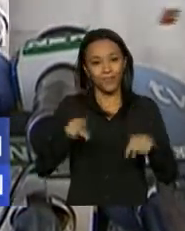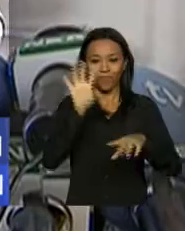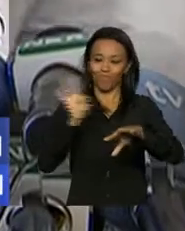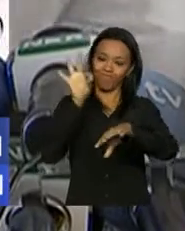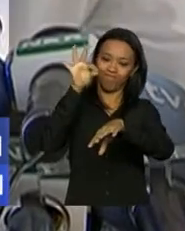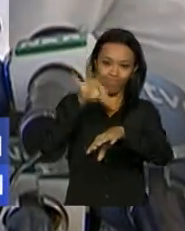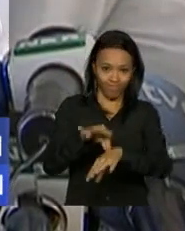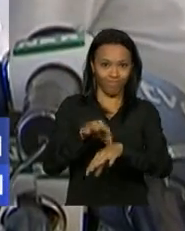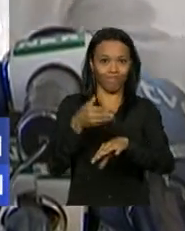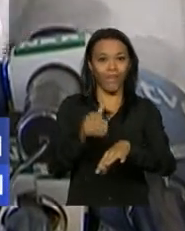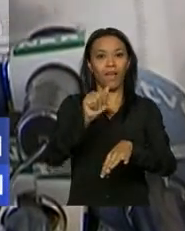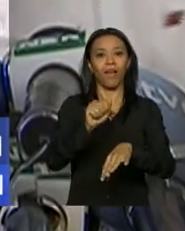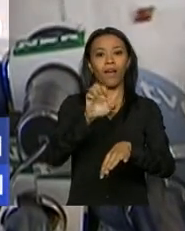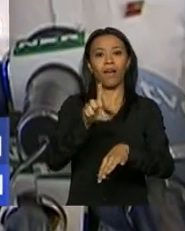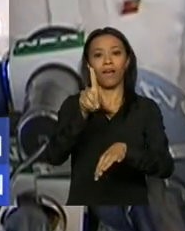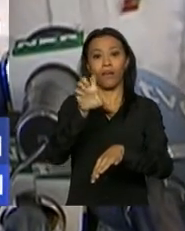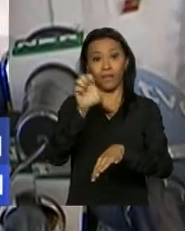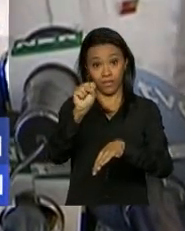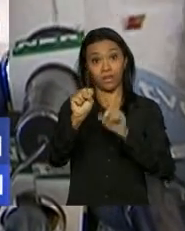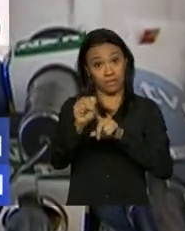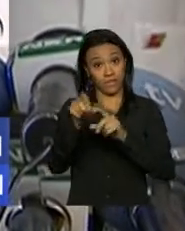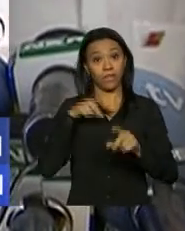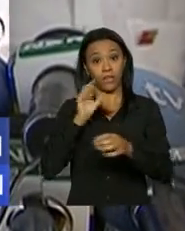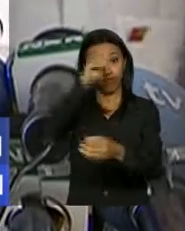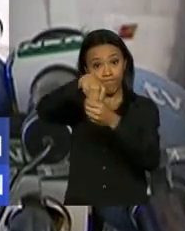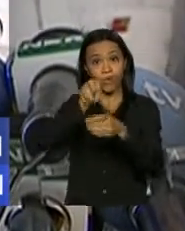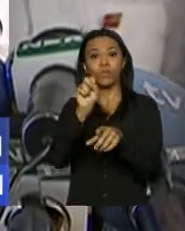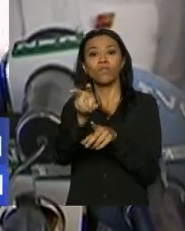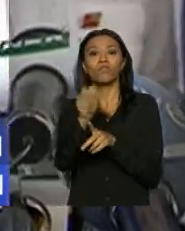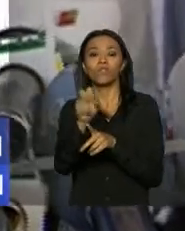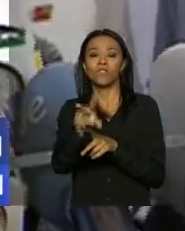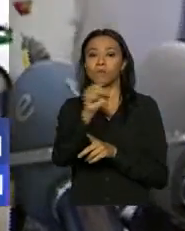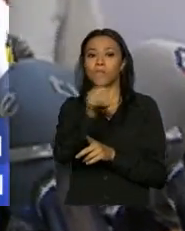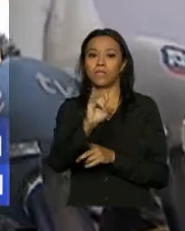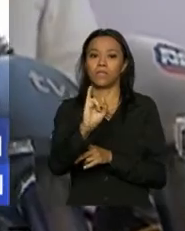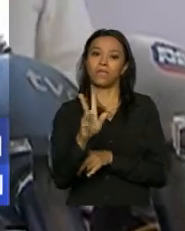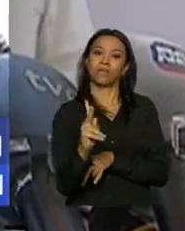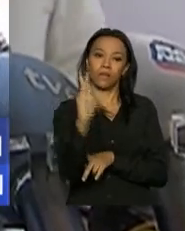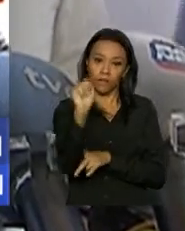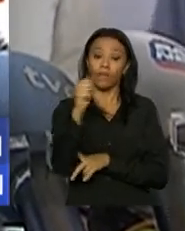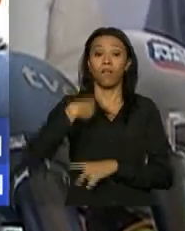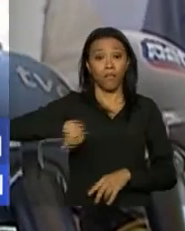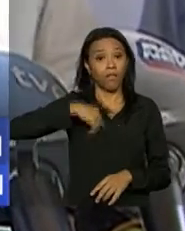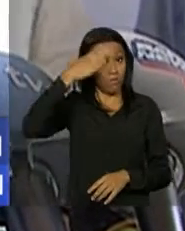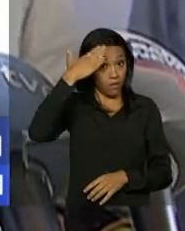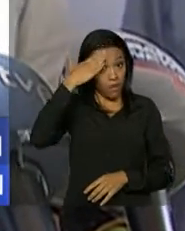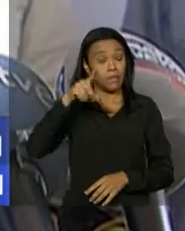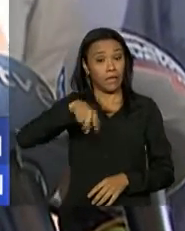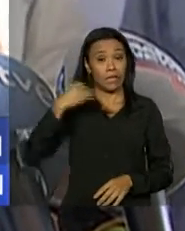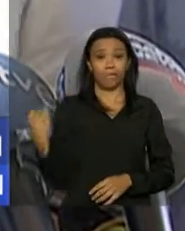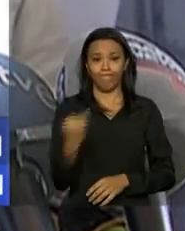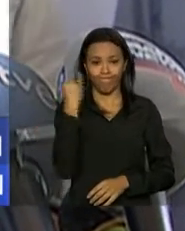mosquito que transmite o Zika vírus. Nós sabemos que é fundamental que o